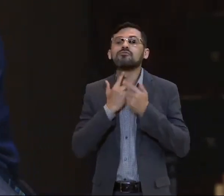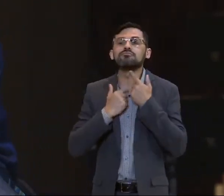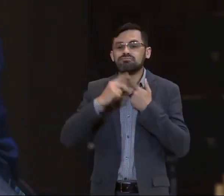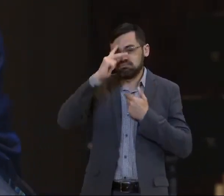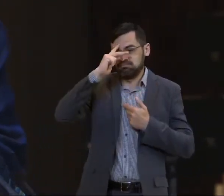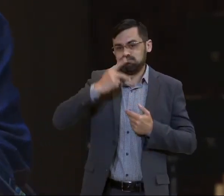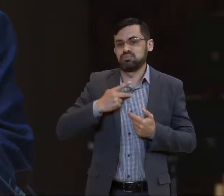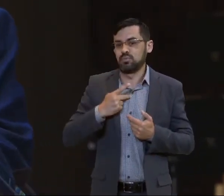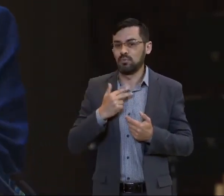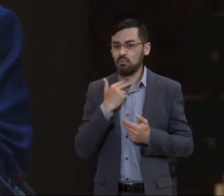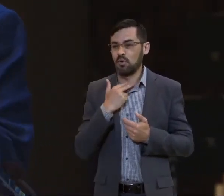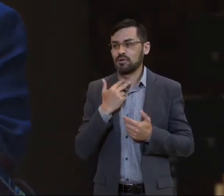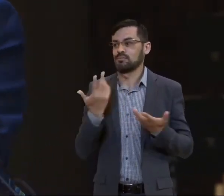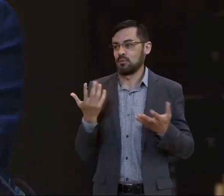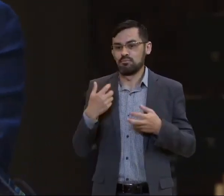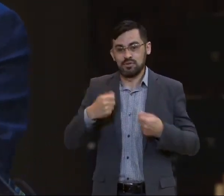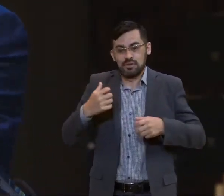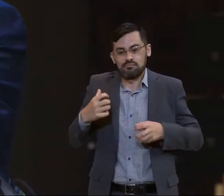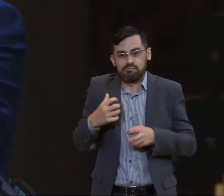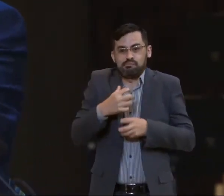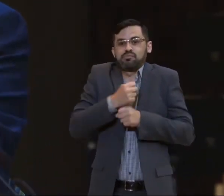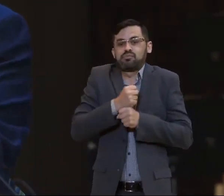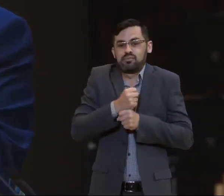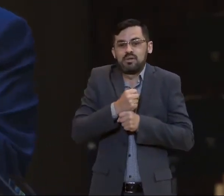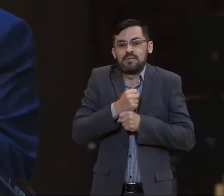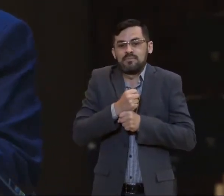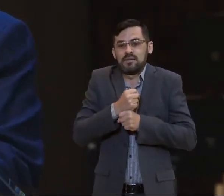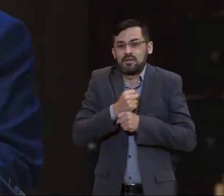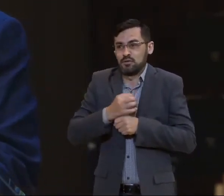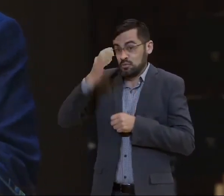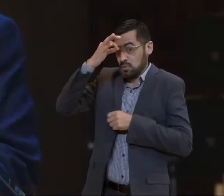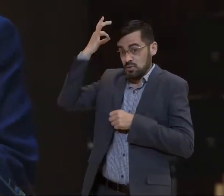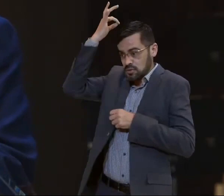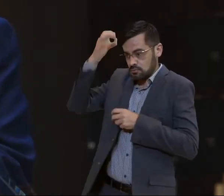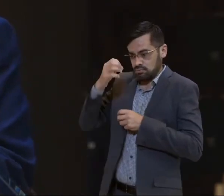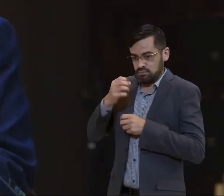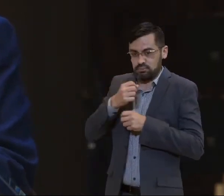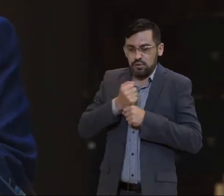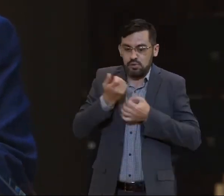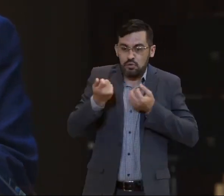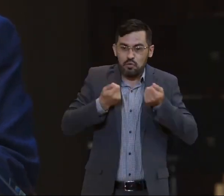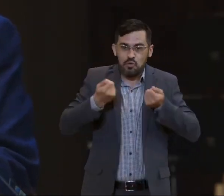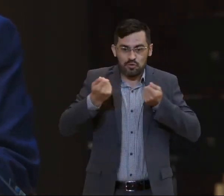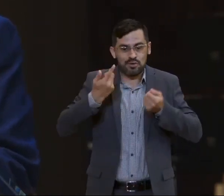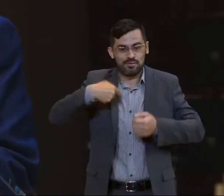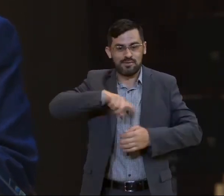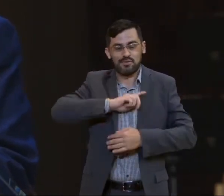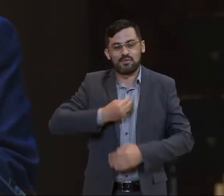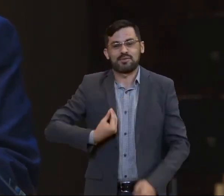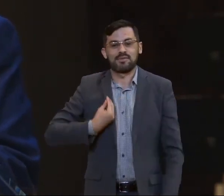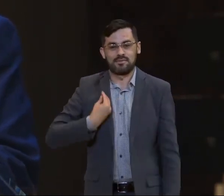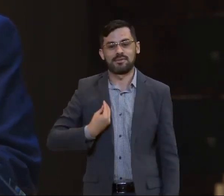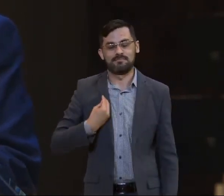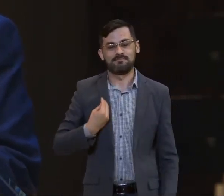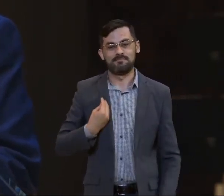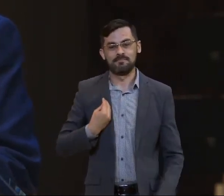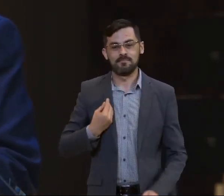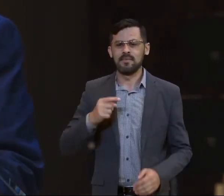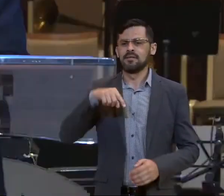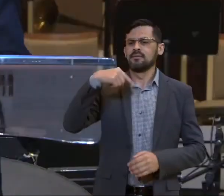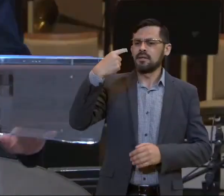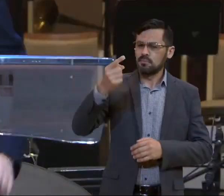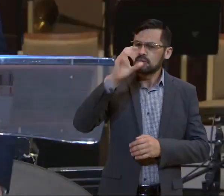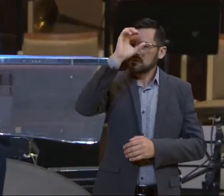em você. E a gente tem um animal dentro da gente que precisa ser controlado pelo poder do Espírito Santo.